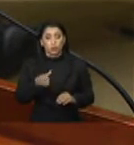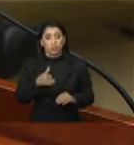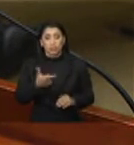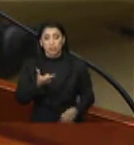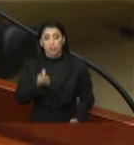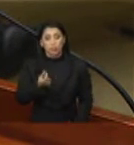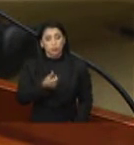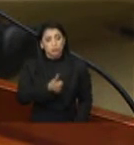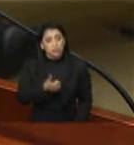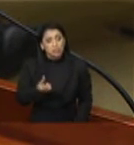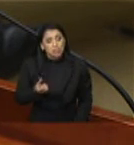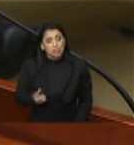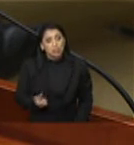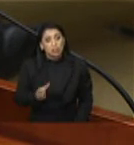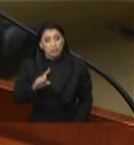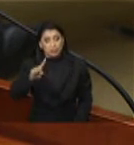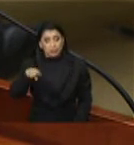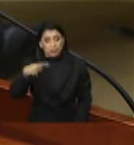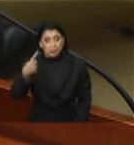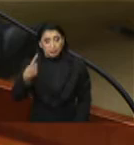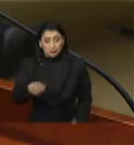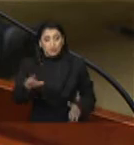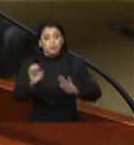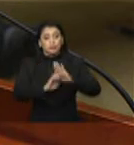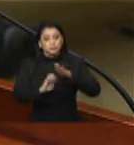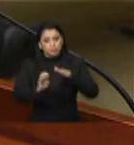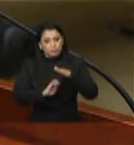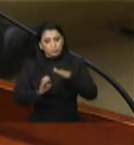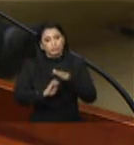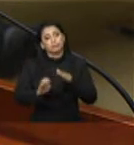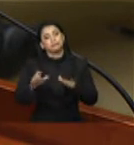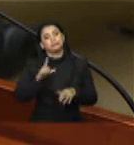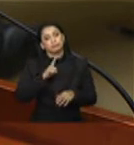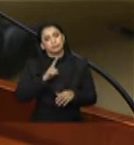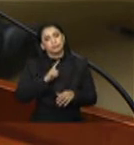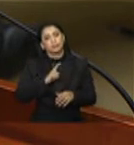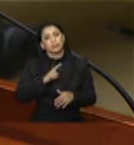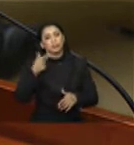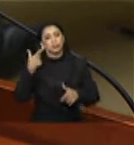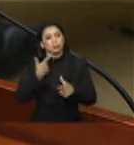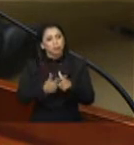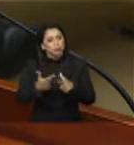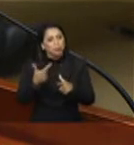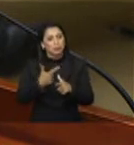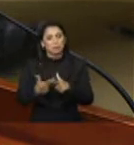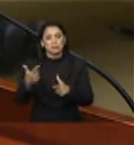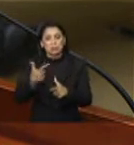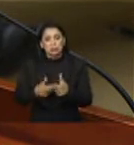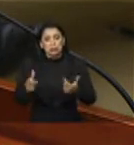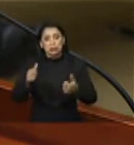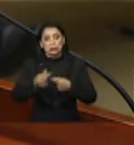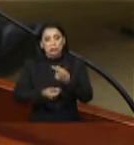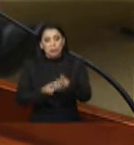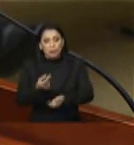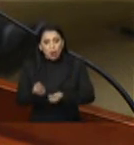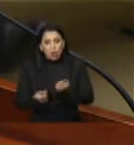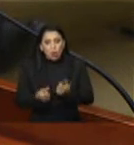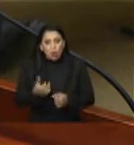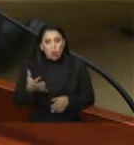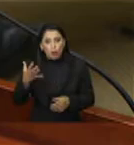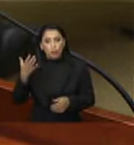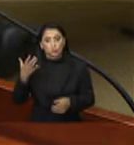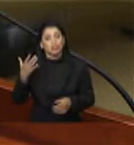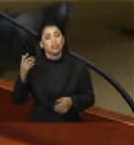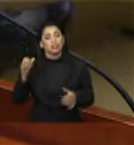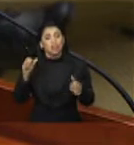2016 depois disso as empresas enfrentaram crises e mais crises econômicas sérias